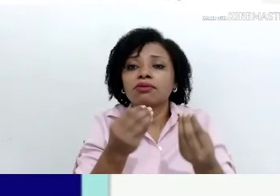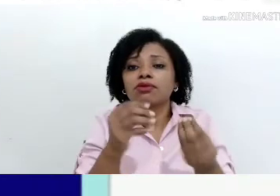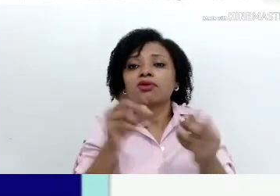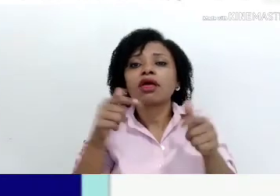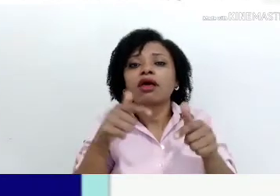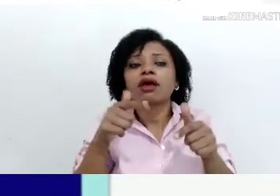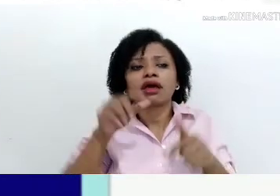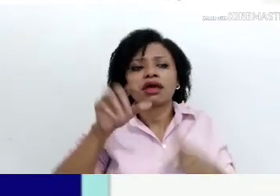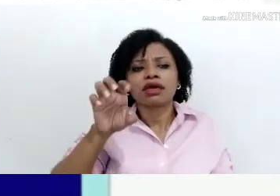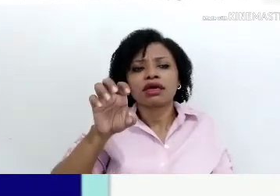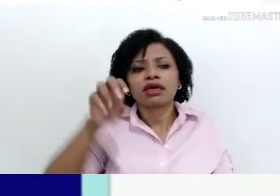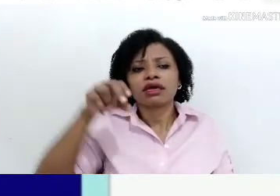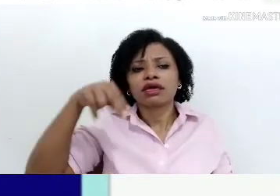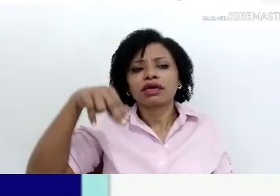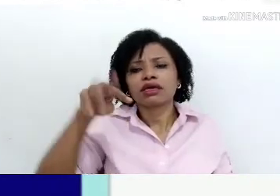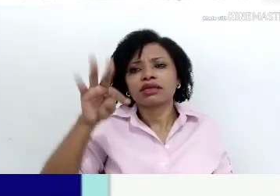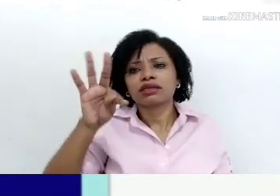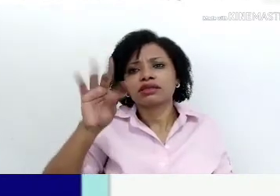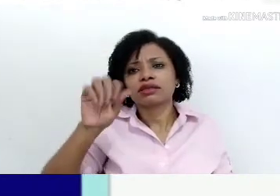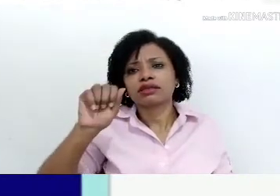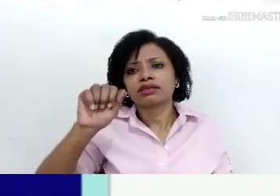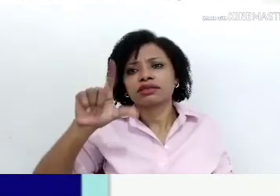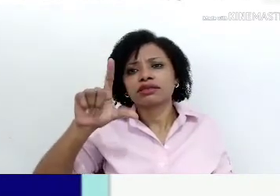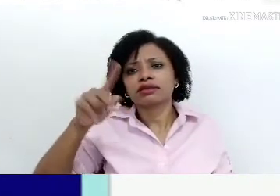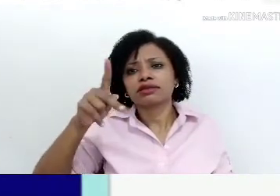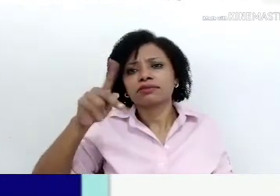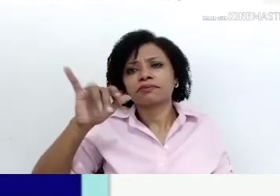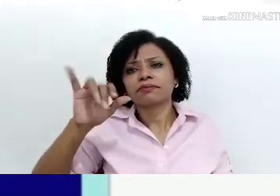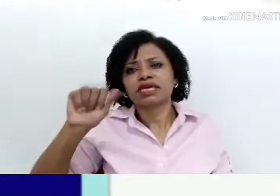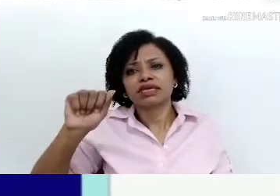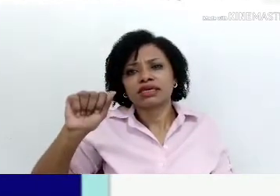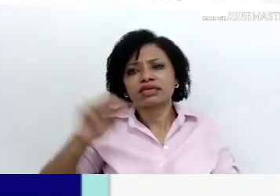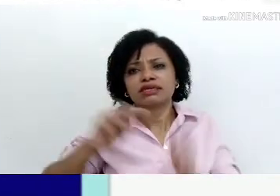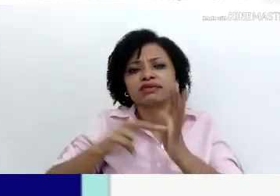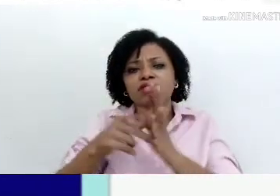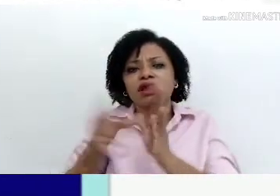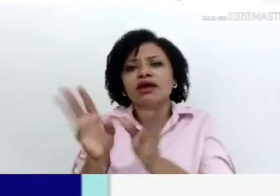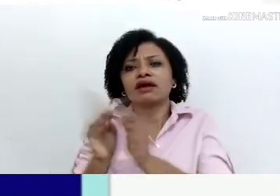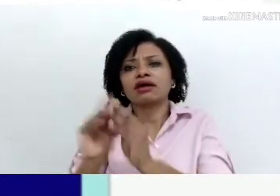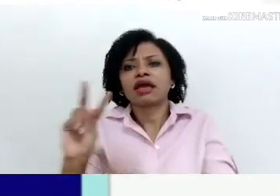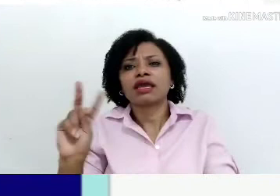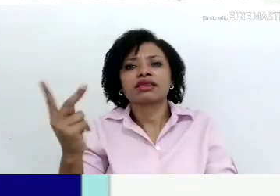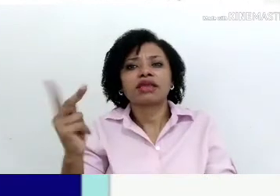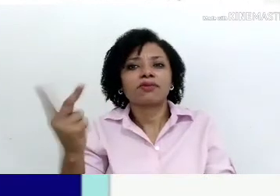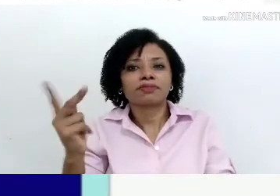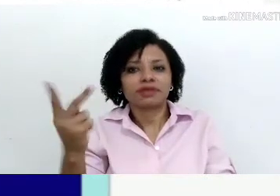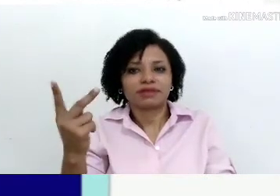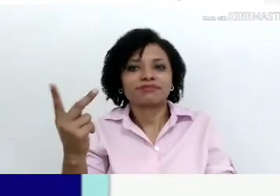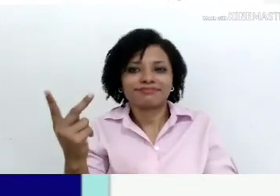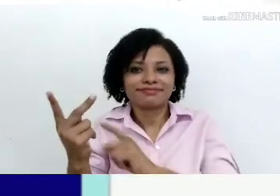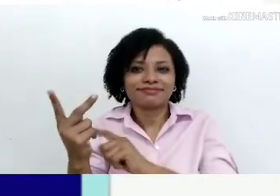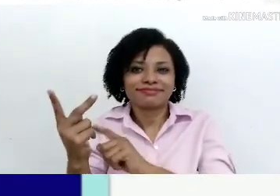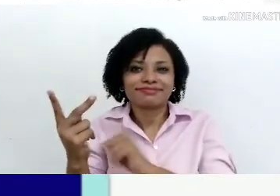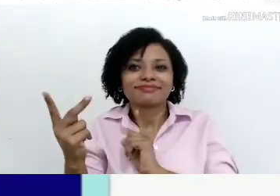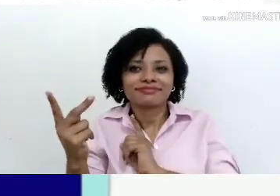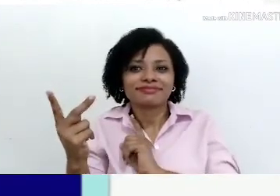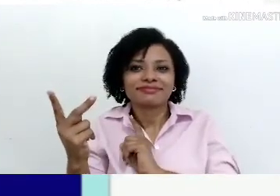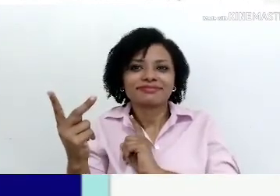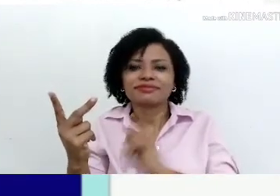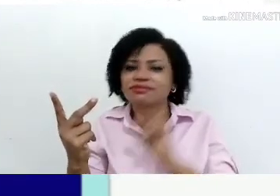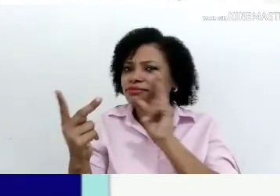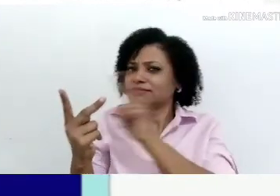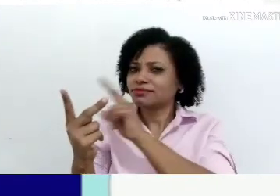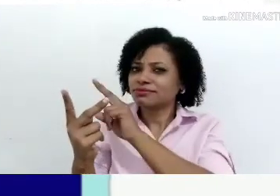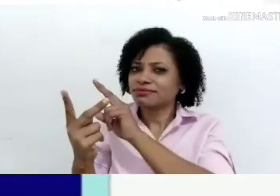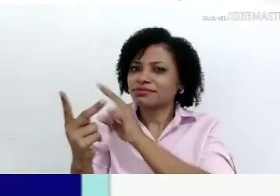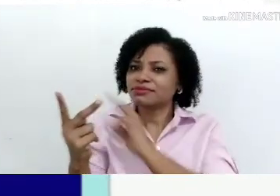é chamada de entalpia, e que não é possível calcular a entalpia de um sistema, e sim sua variação, o valor de ΔH.